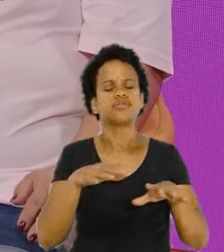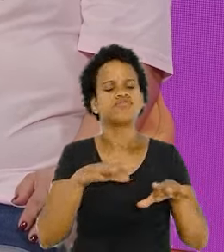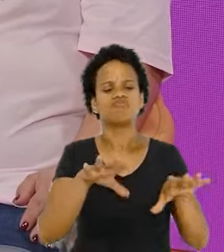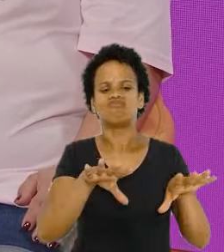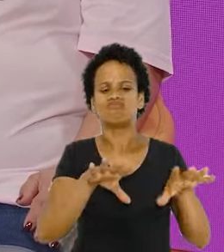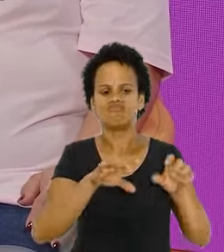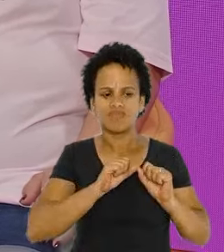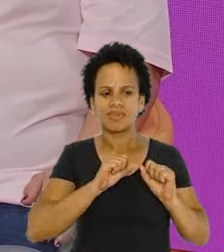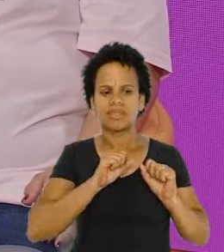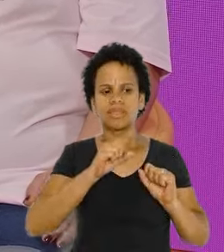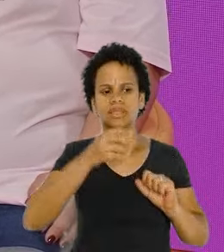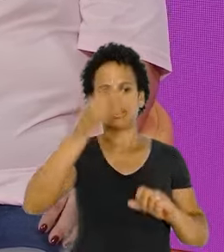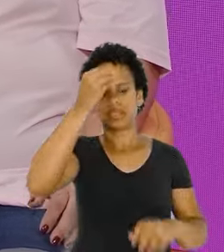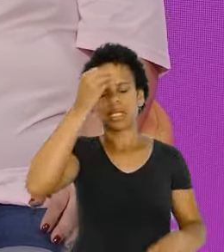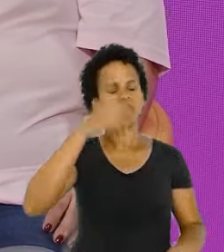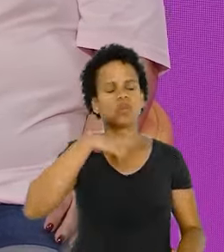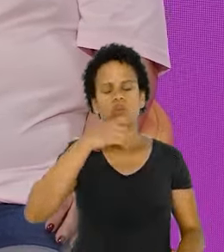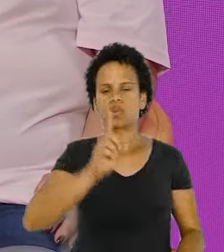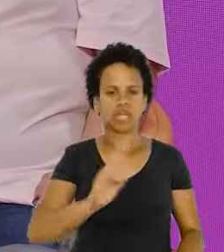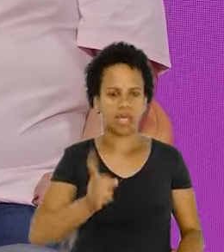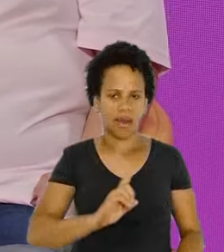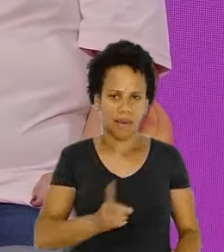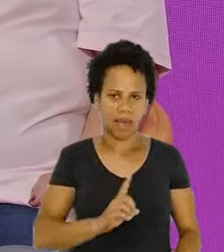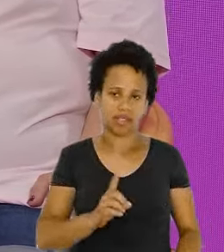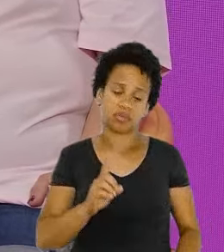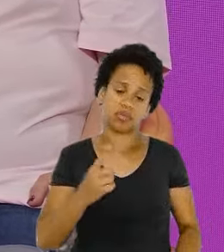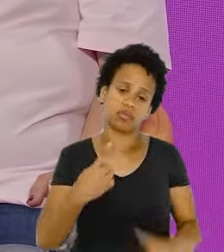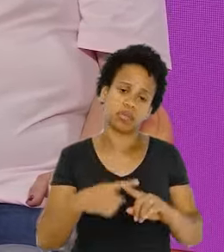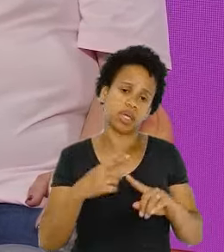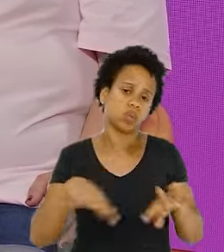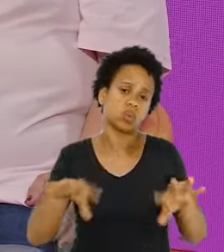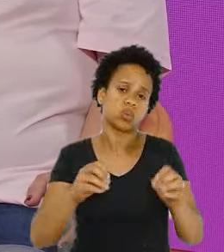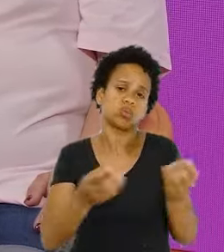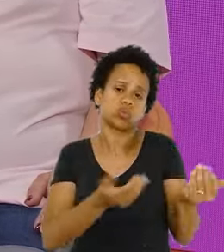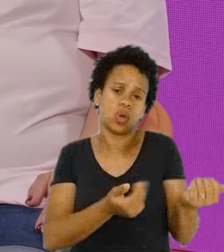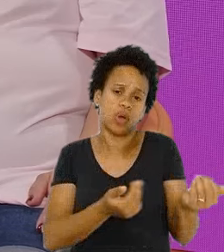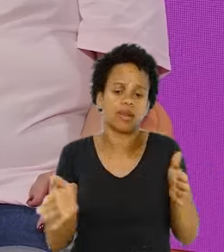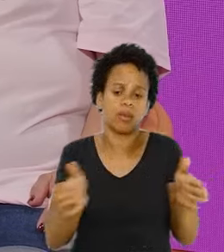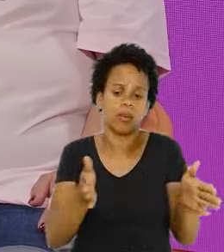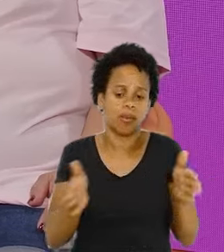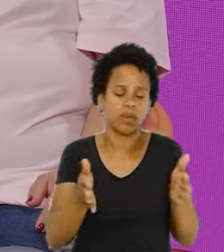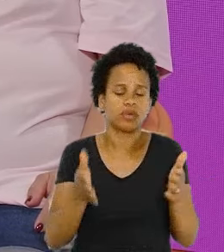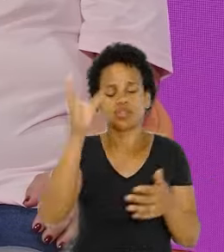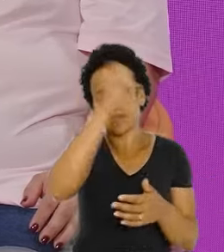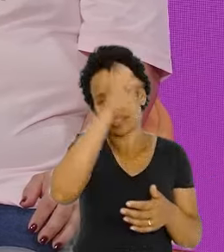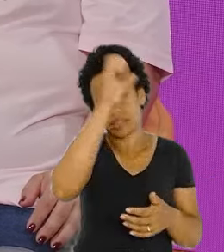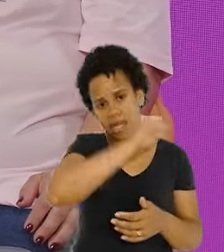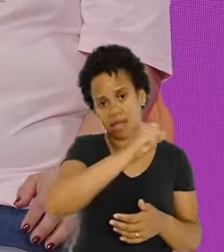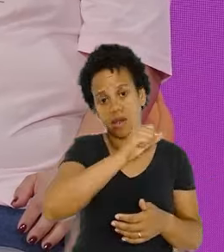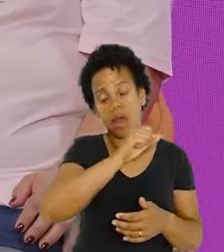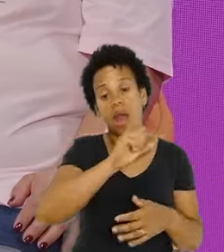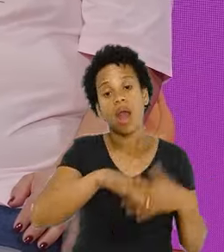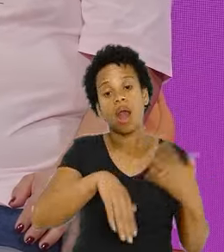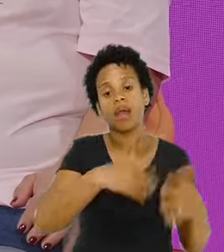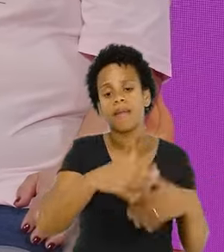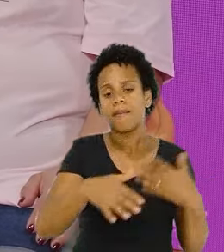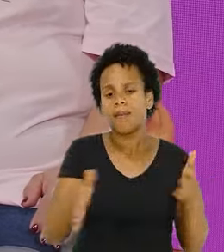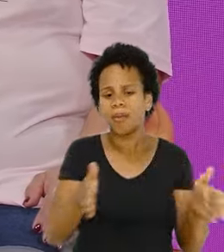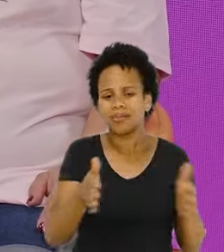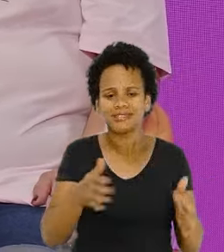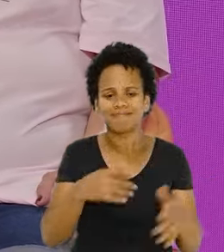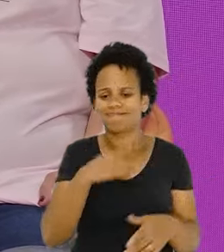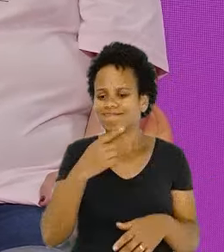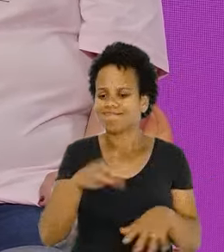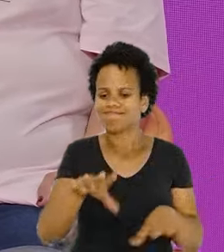porque todo jovem tem seu tempo e a sua né o seu momento de aprendizado chegou chega um momento que quando eles não conseguem